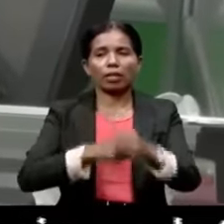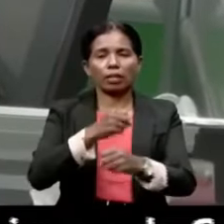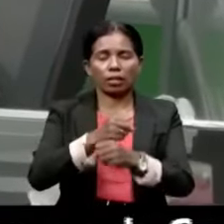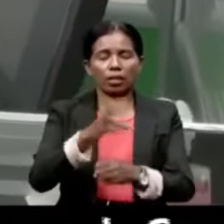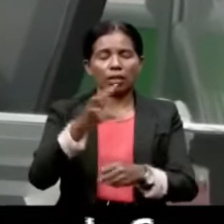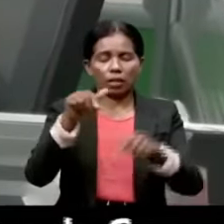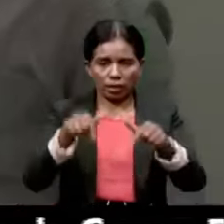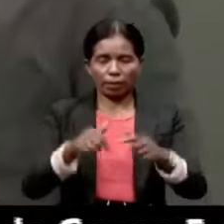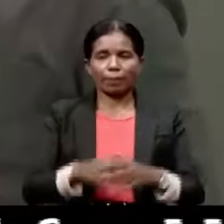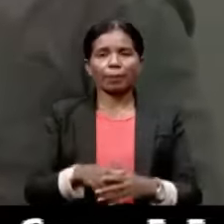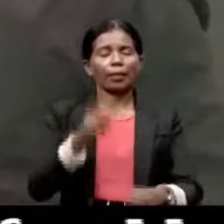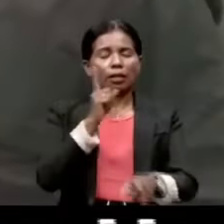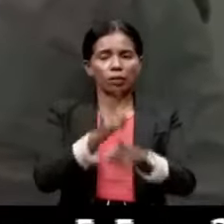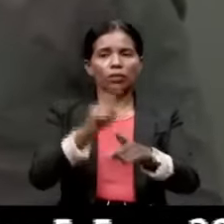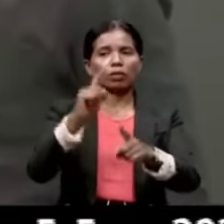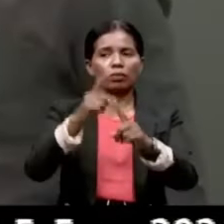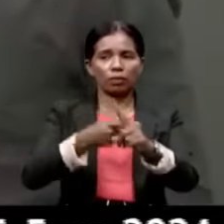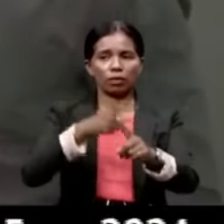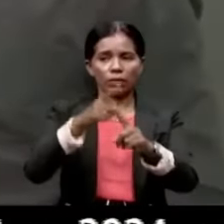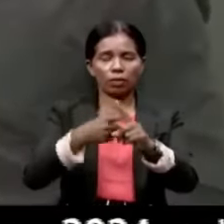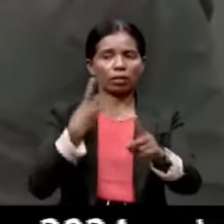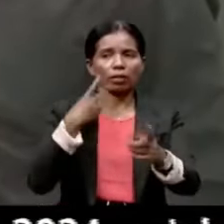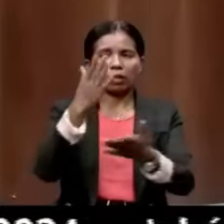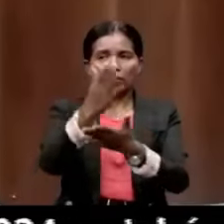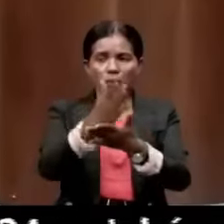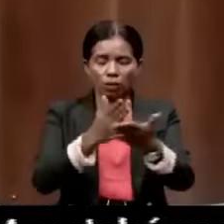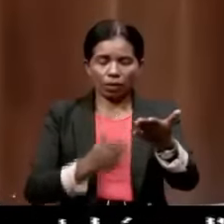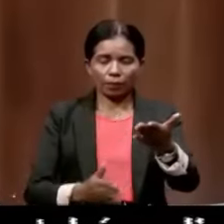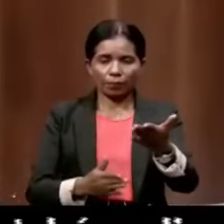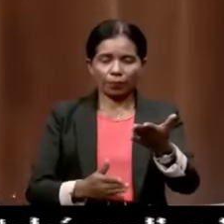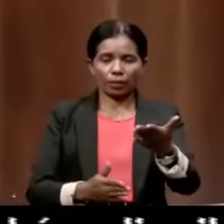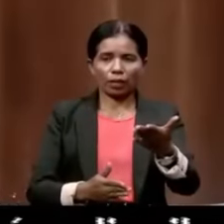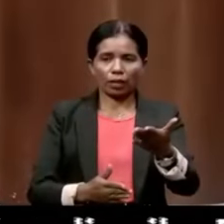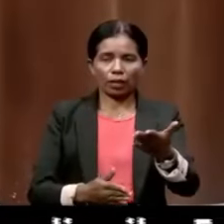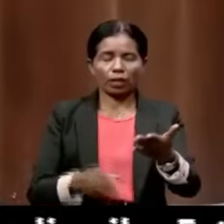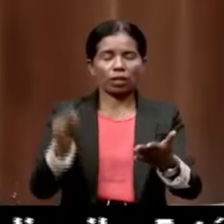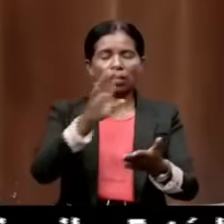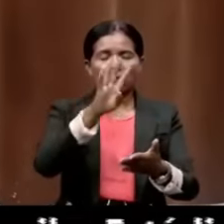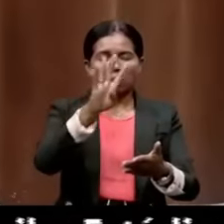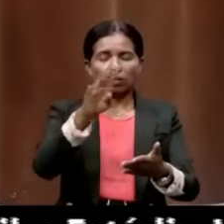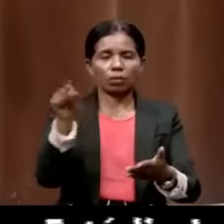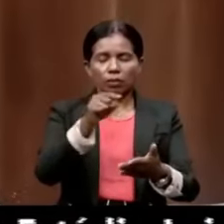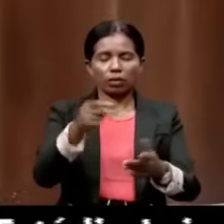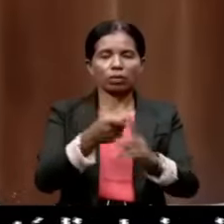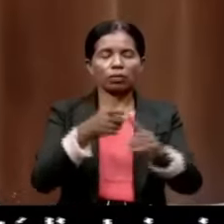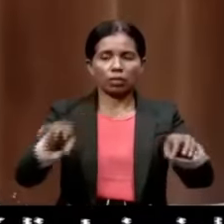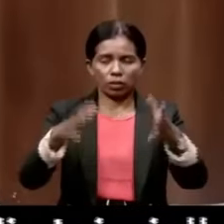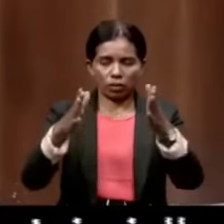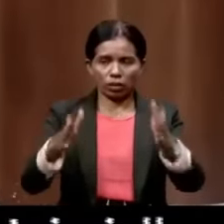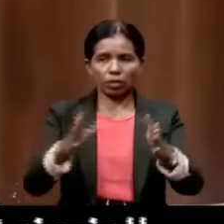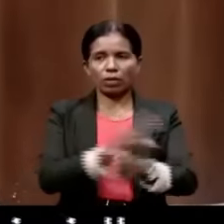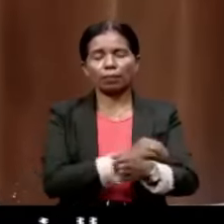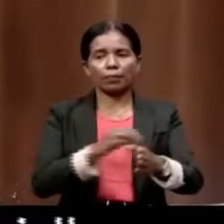nilaran. Los de única tá falando, e tá com a rela com 4% fosse trabalhador cira, no